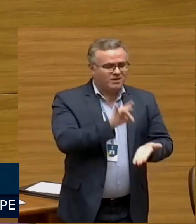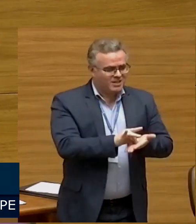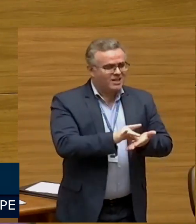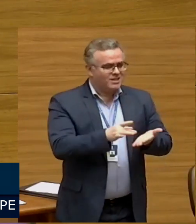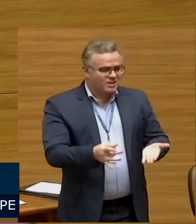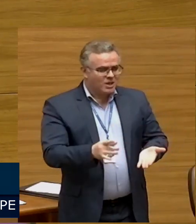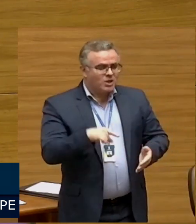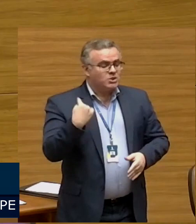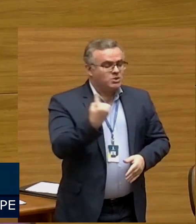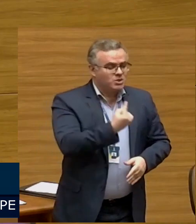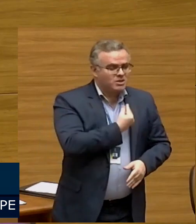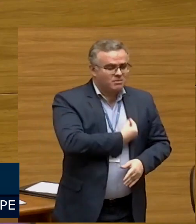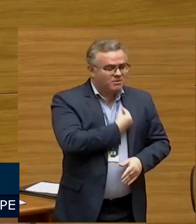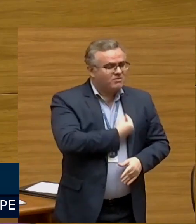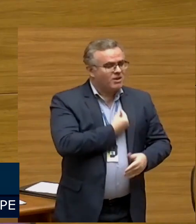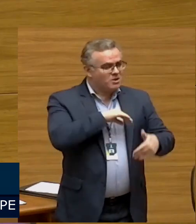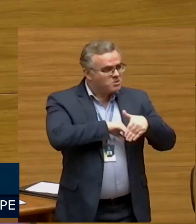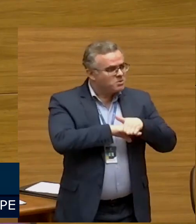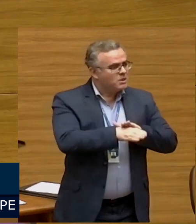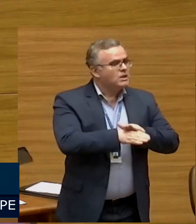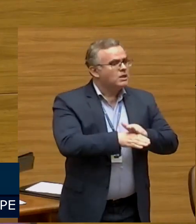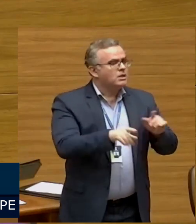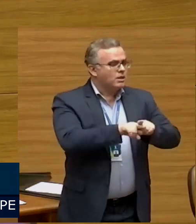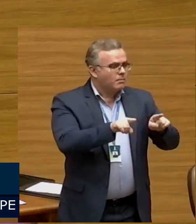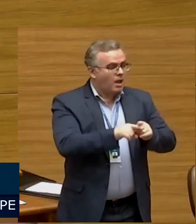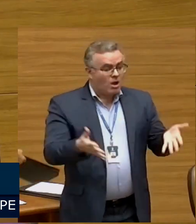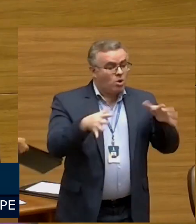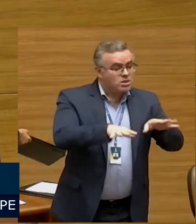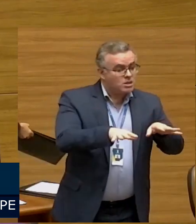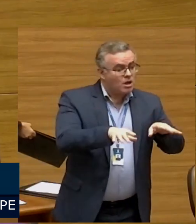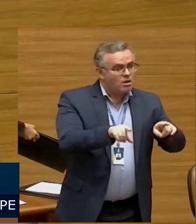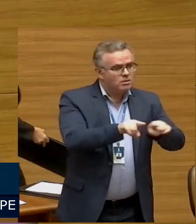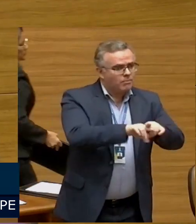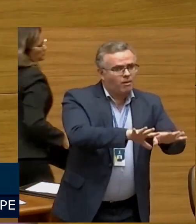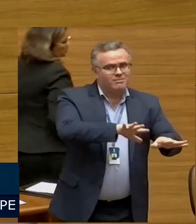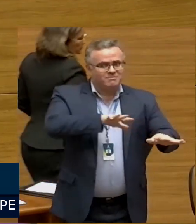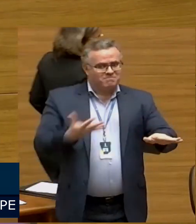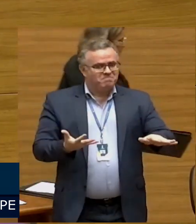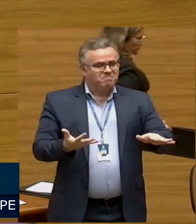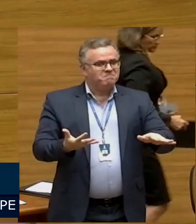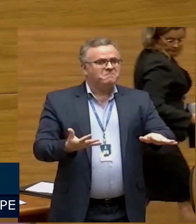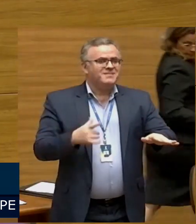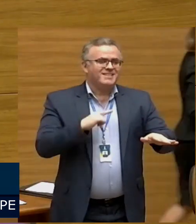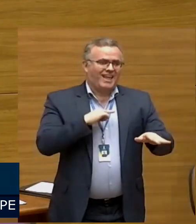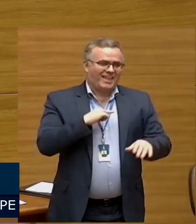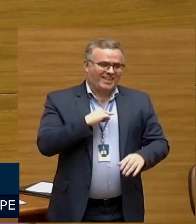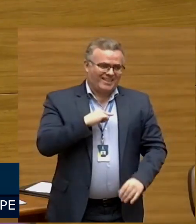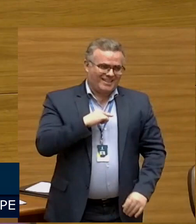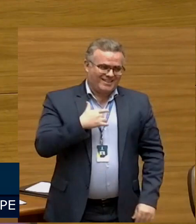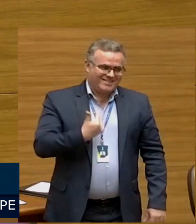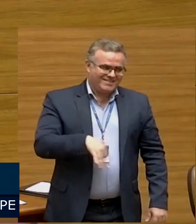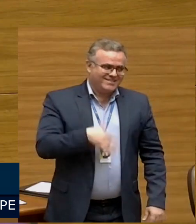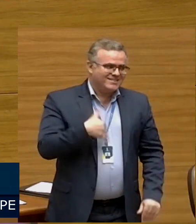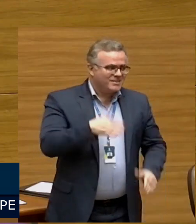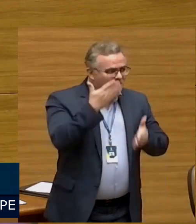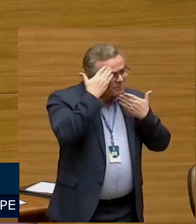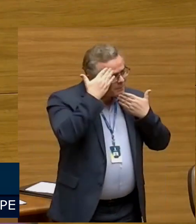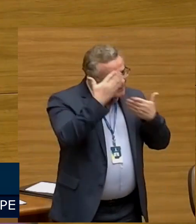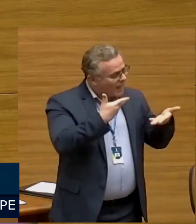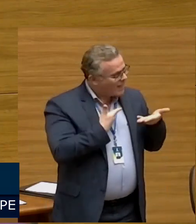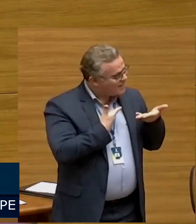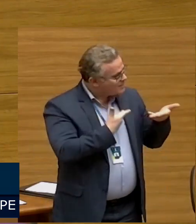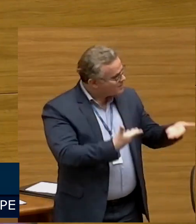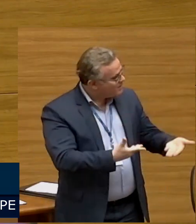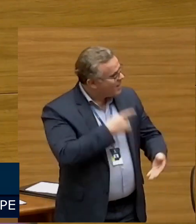da inclusão e da exclusão, a gente sabe como é difícil. Então, muito obrigado pelo convite,